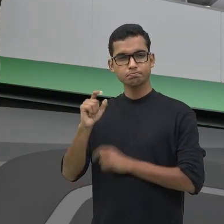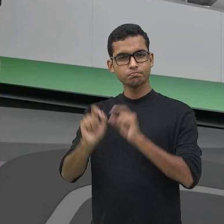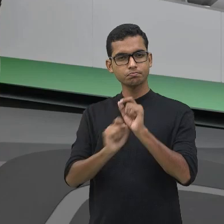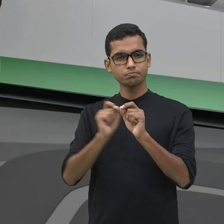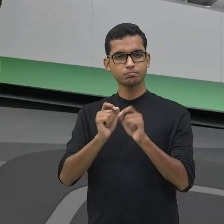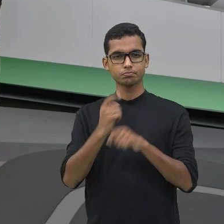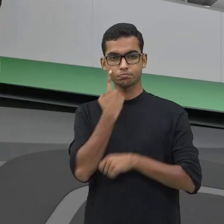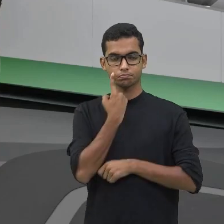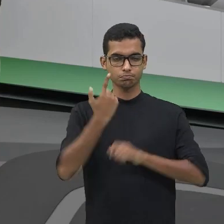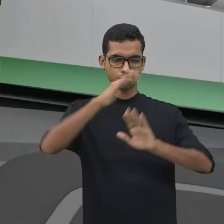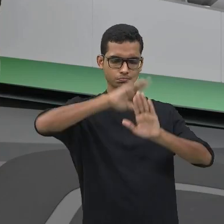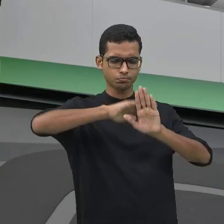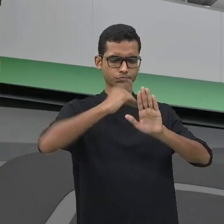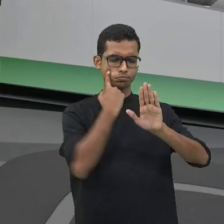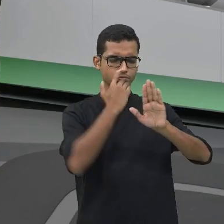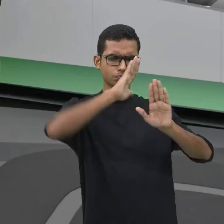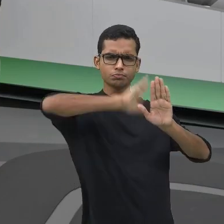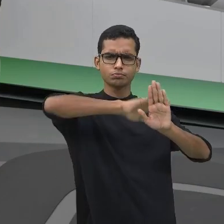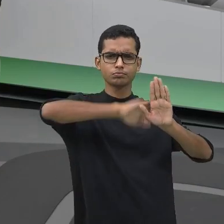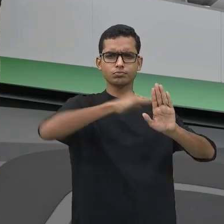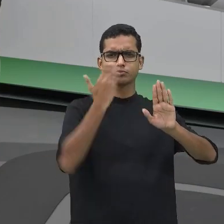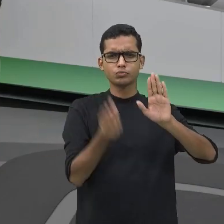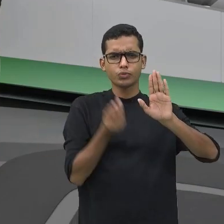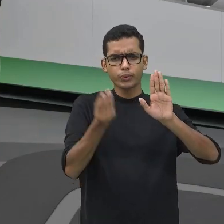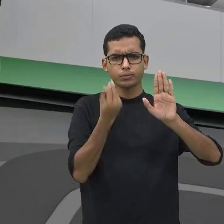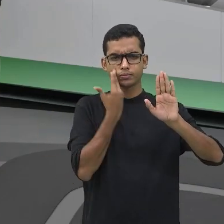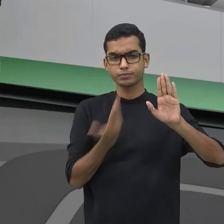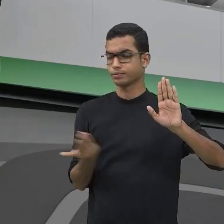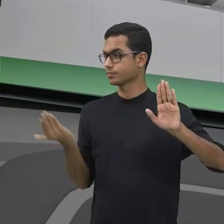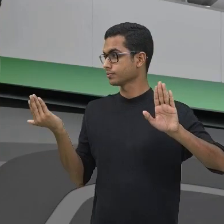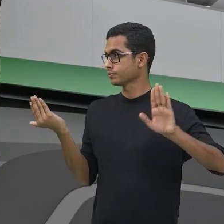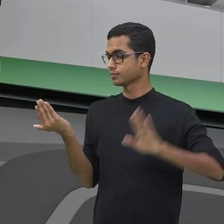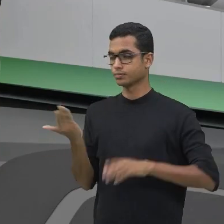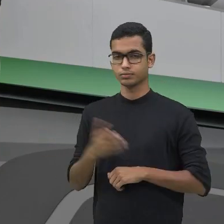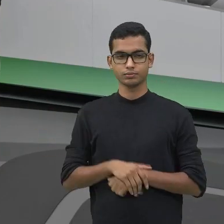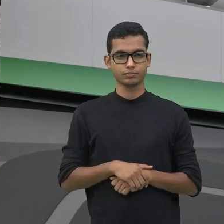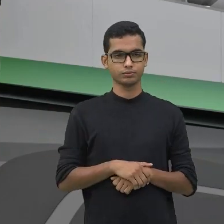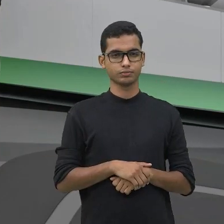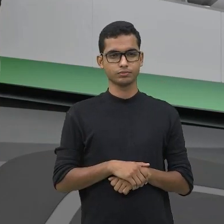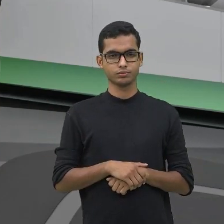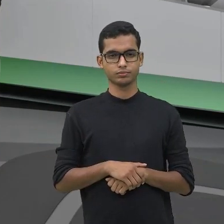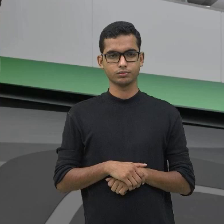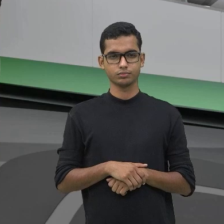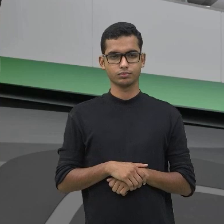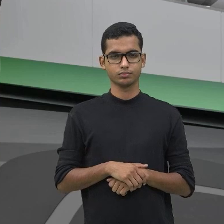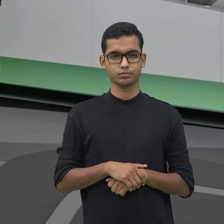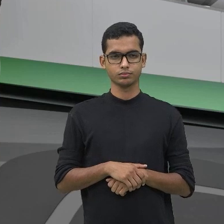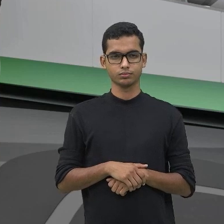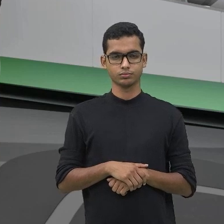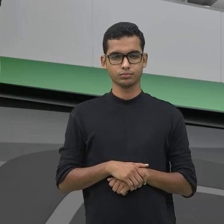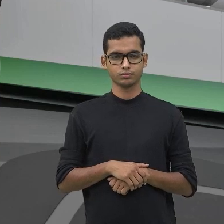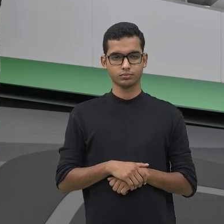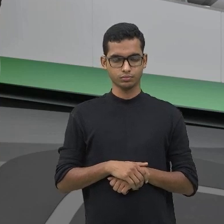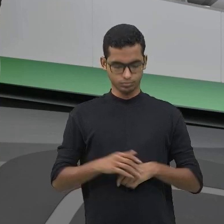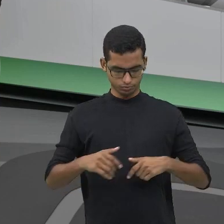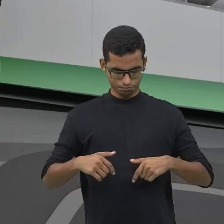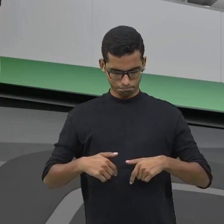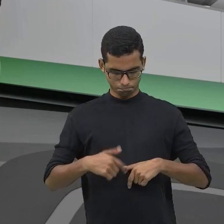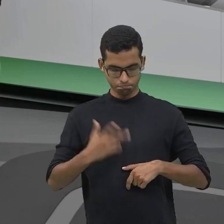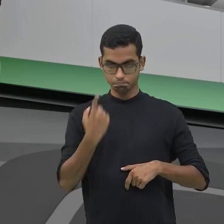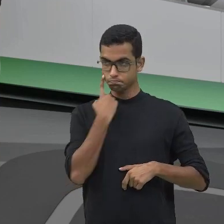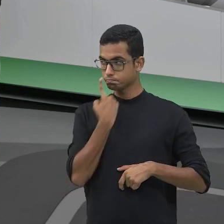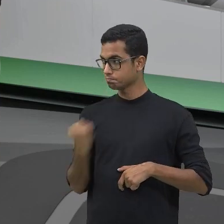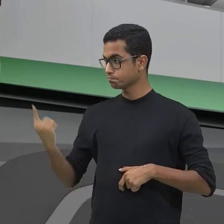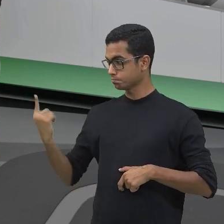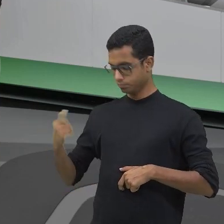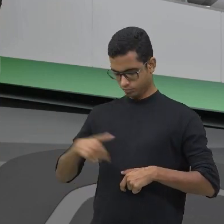Aqui, exatamente aqui, gente. Olha que lindo. O que a gente tem aqui? A gente tem o estômago aqui, ó. Tá